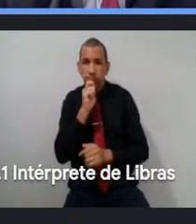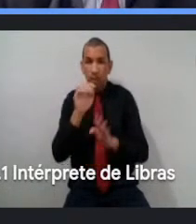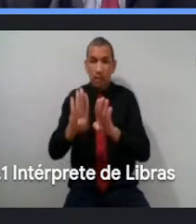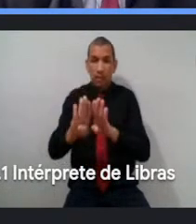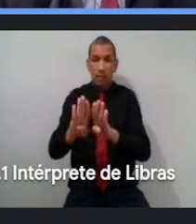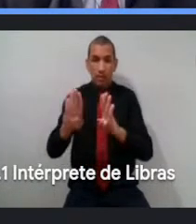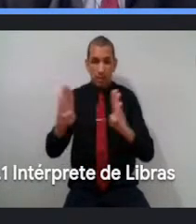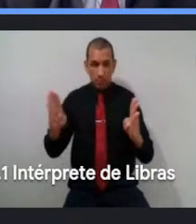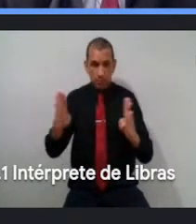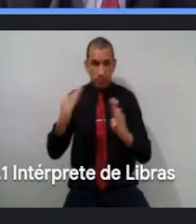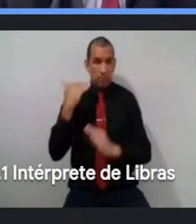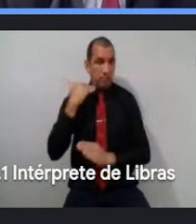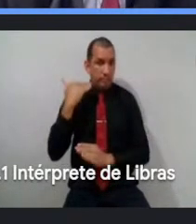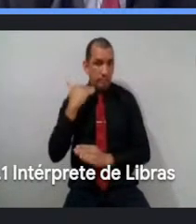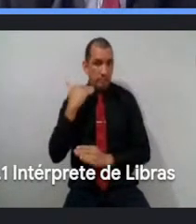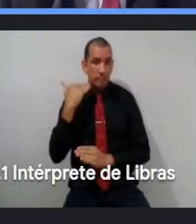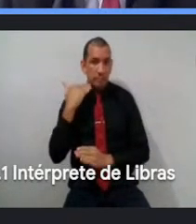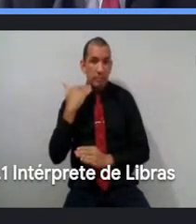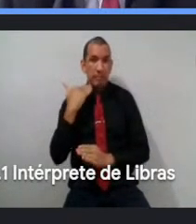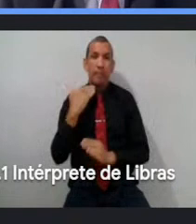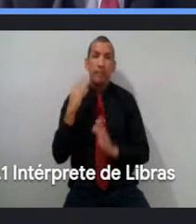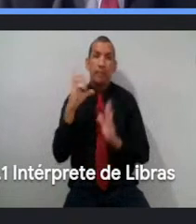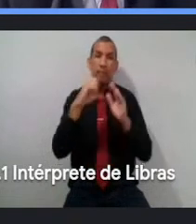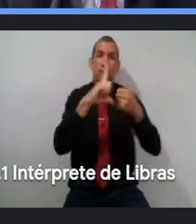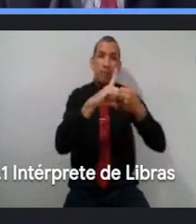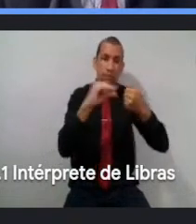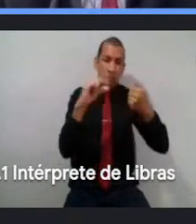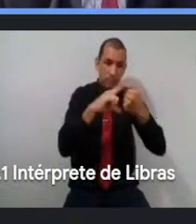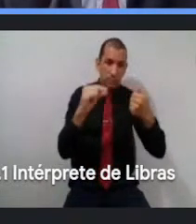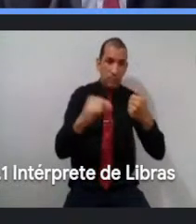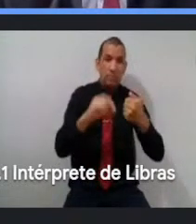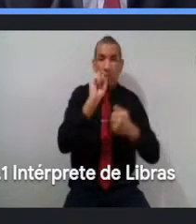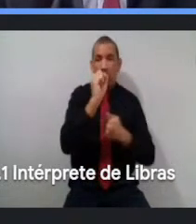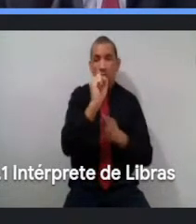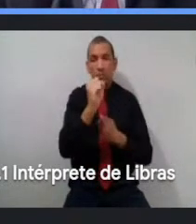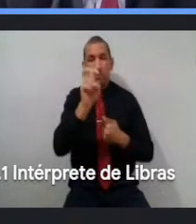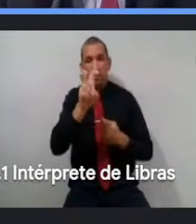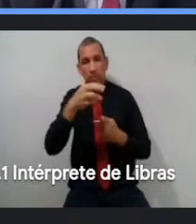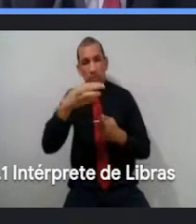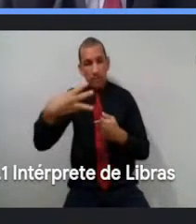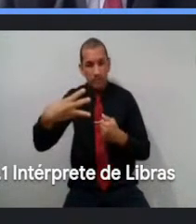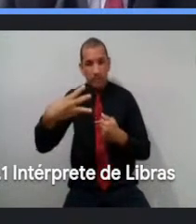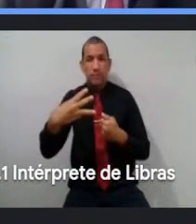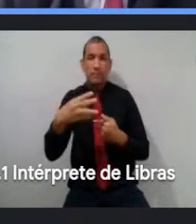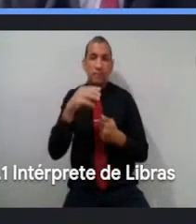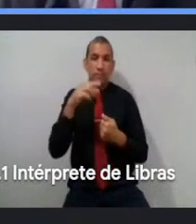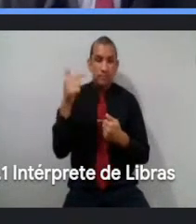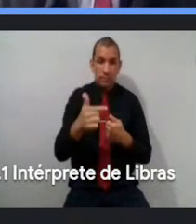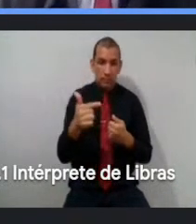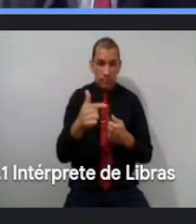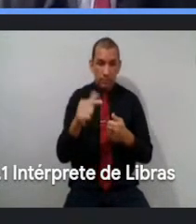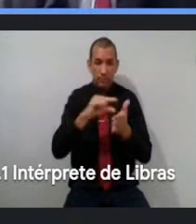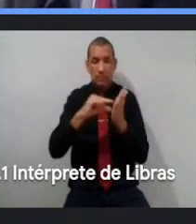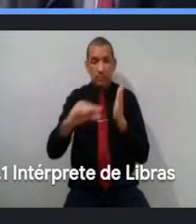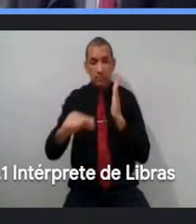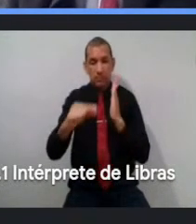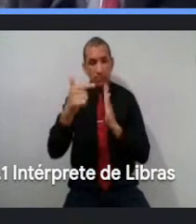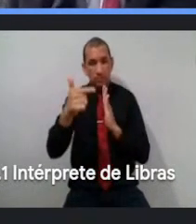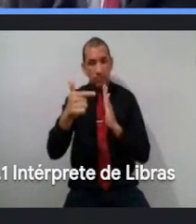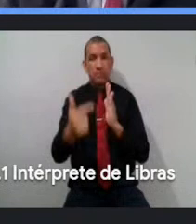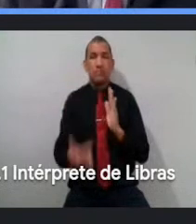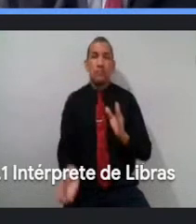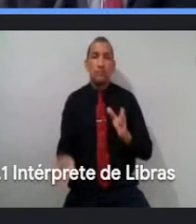bancária específica na forma dos artigos 8:53 esses dois da resolução TSE